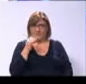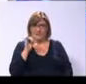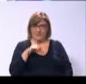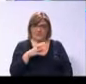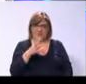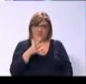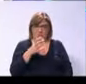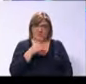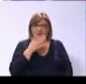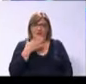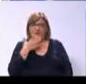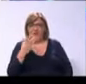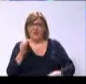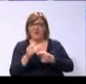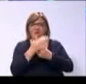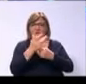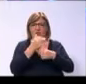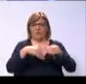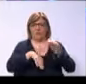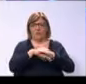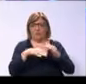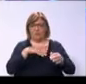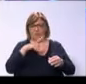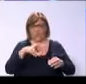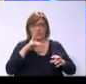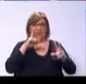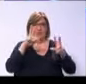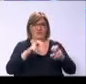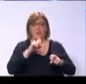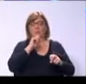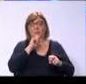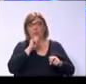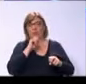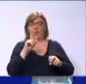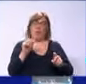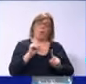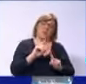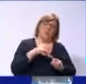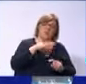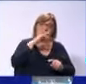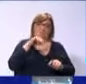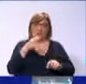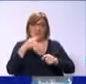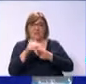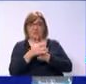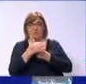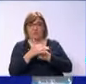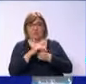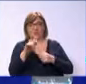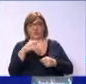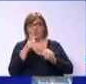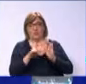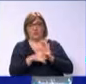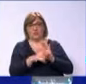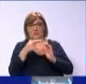regulador de favores e influência no futebol português e que se pegarem investigados poderão ou não digo eu ter influência nos outros